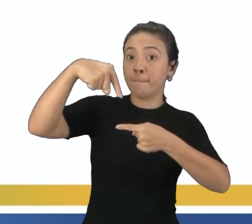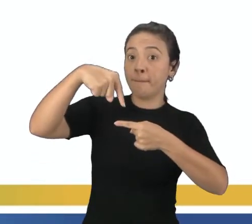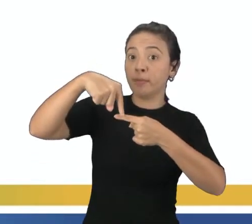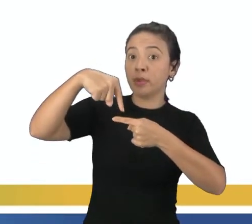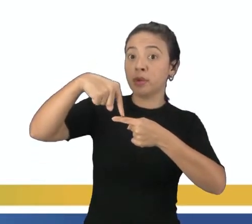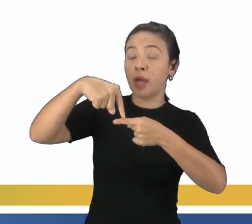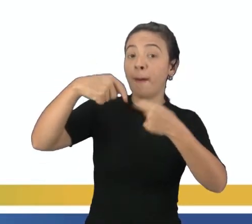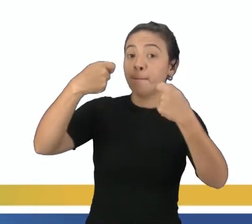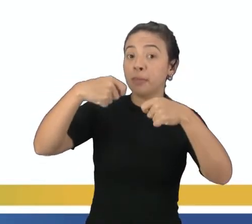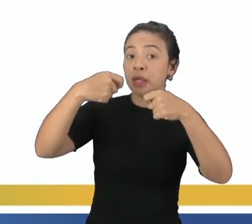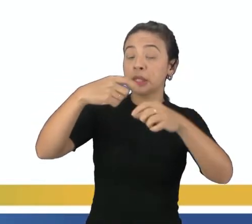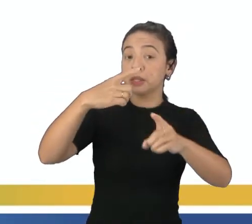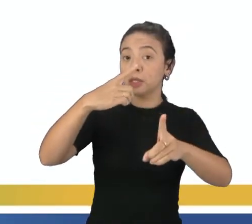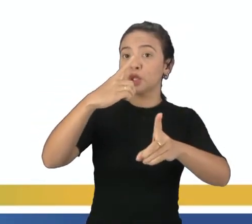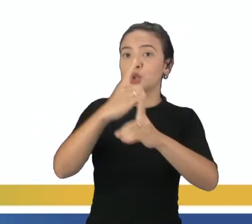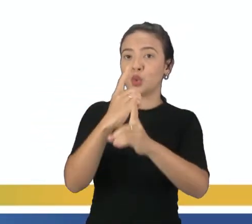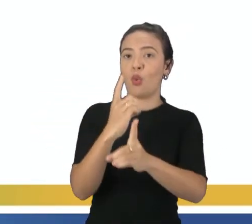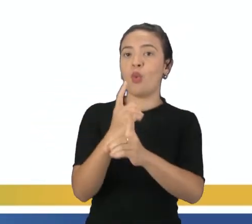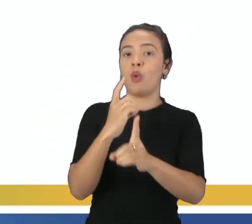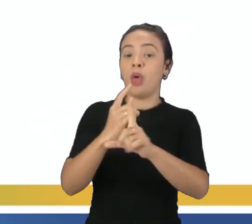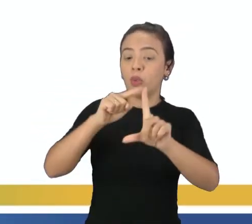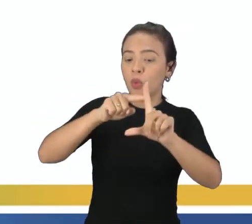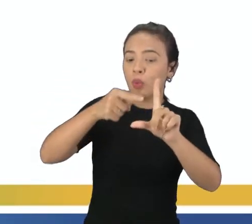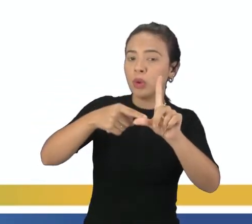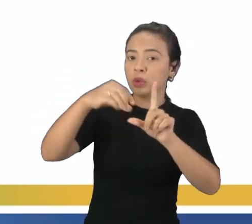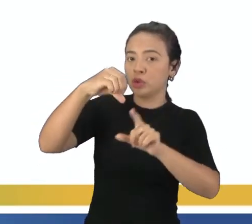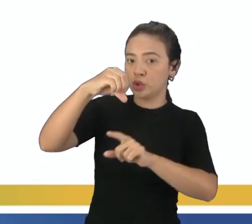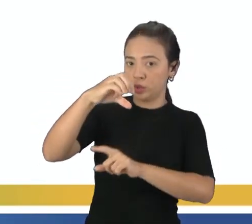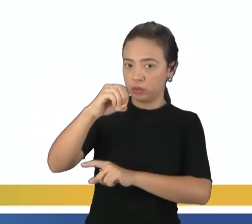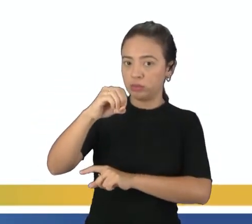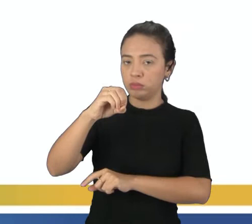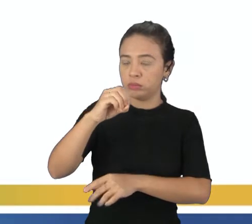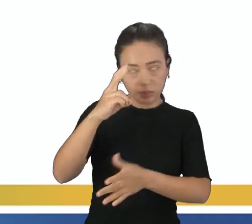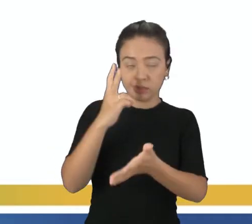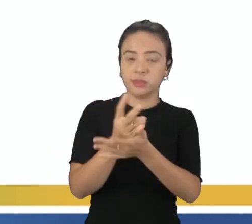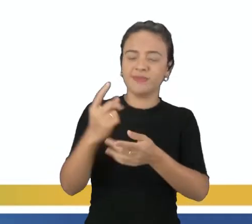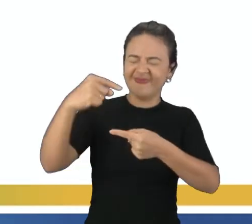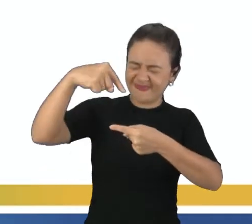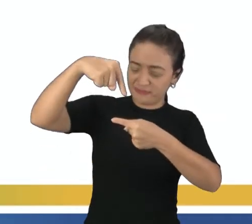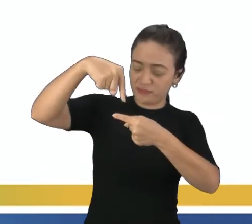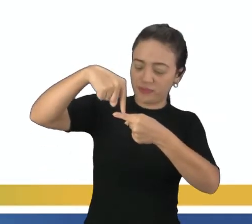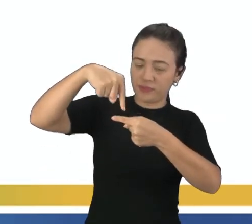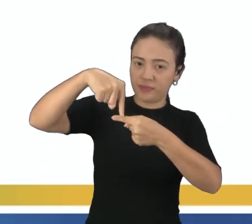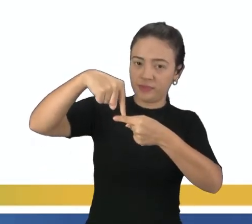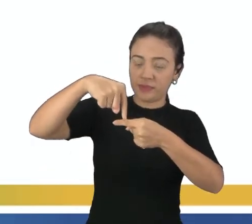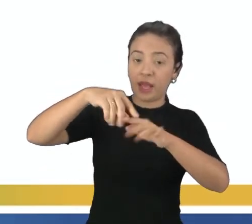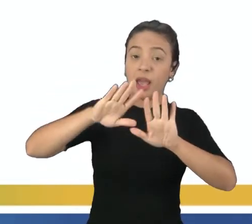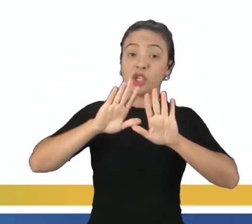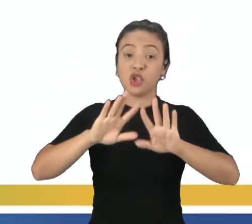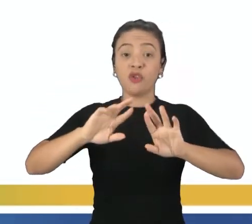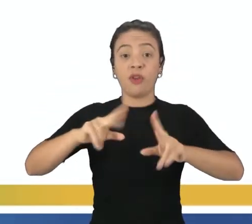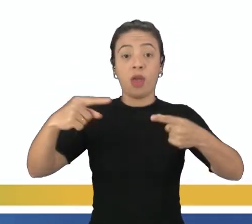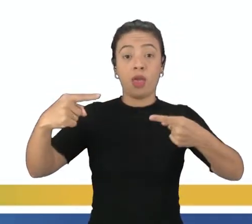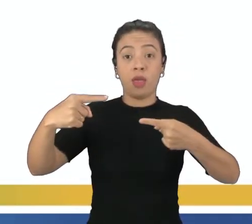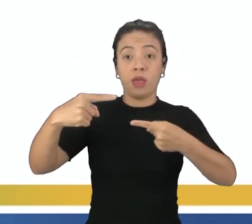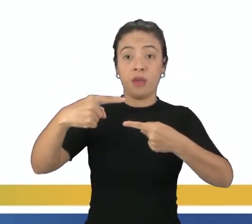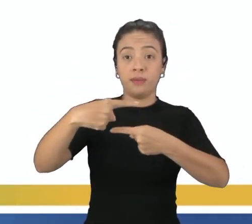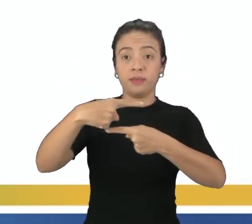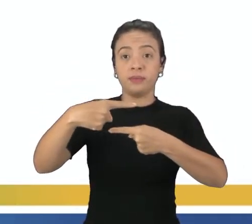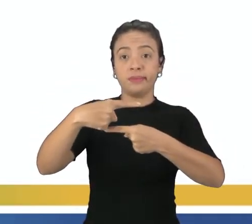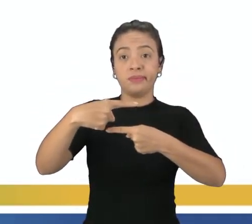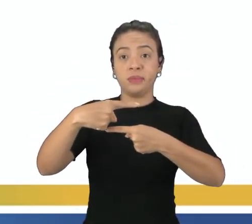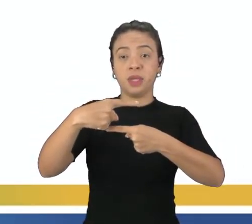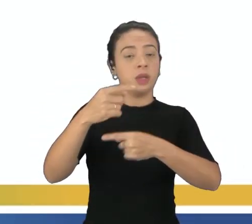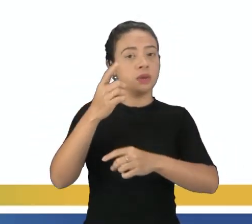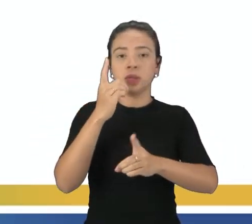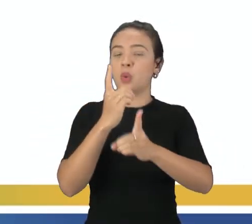retas que se cruzam em ângulos de 90 graus, ou seja, elas formam uma cruzinha, né? E retas paralelas são retas que